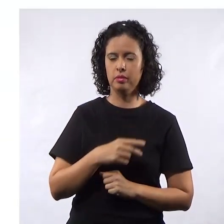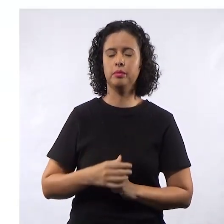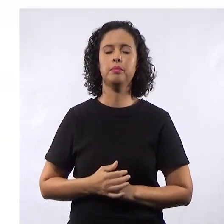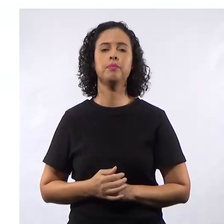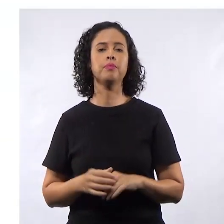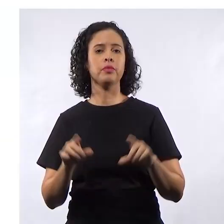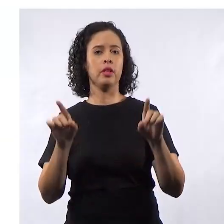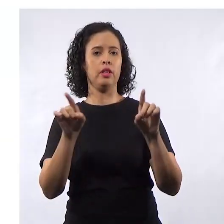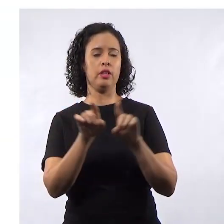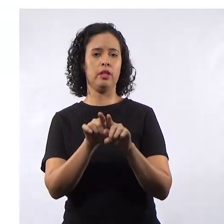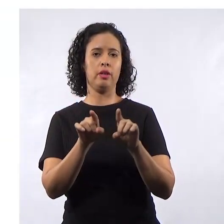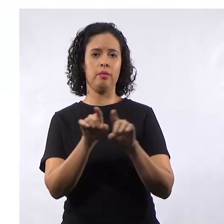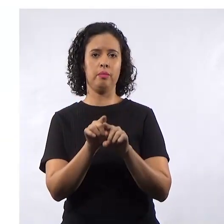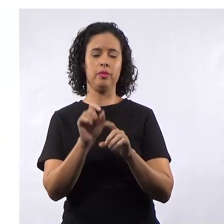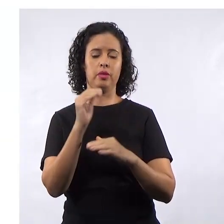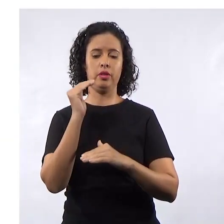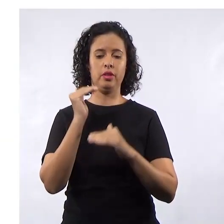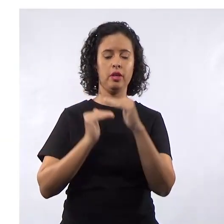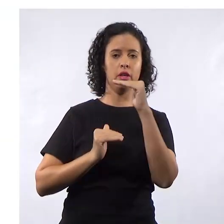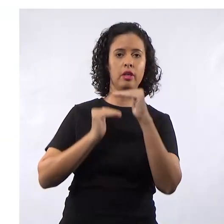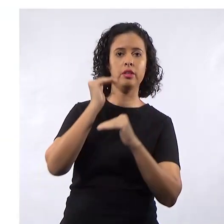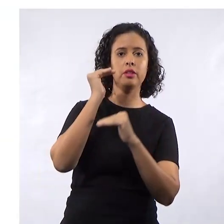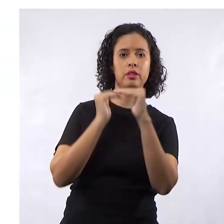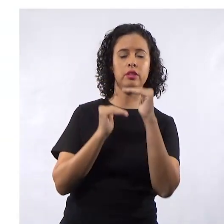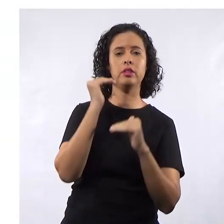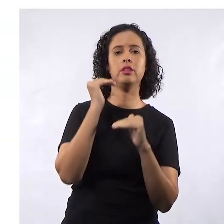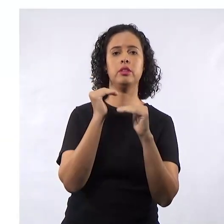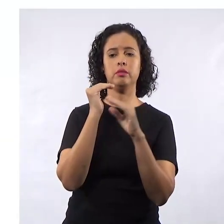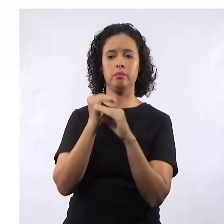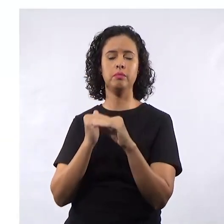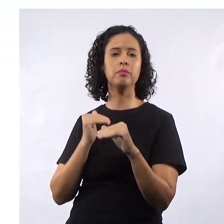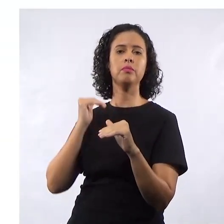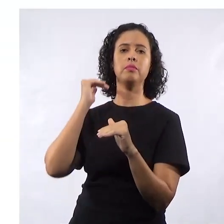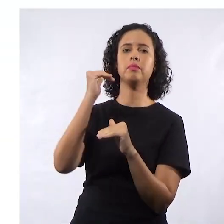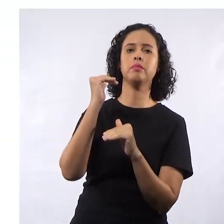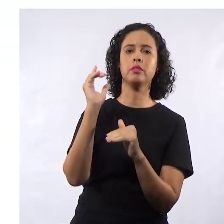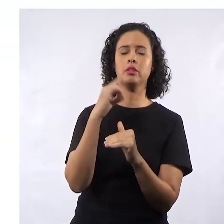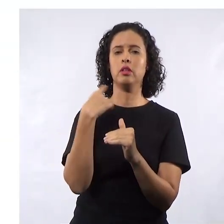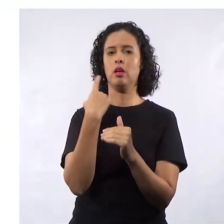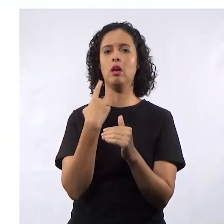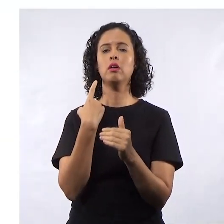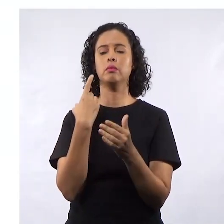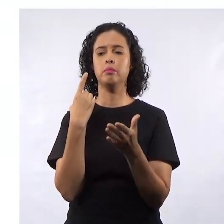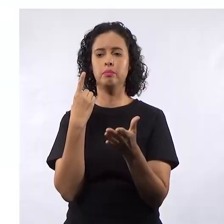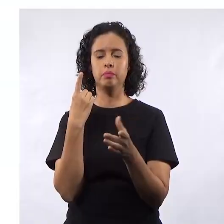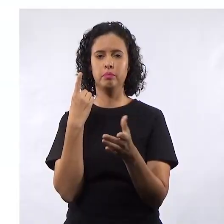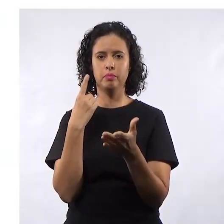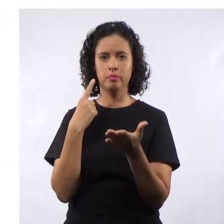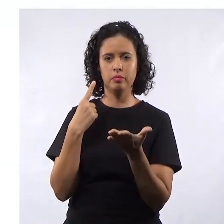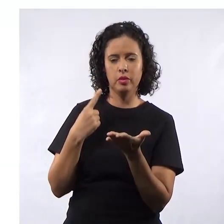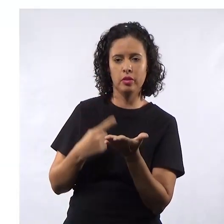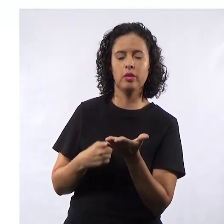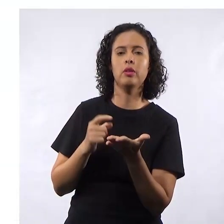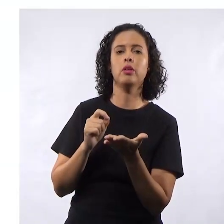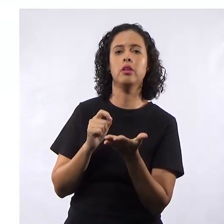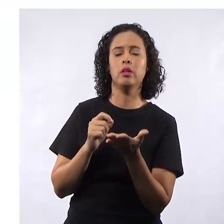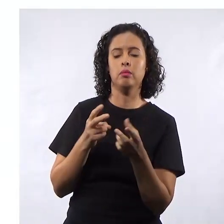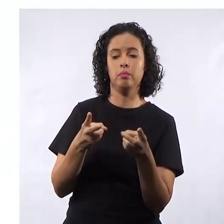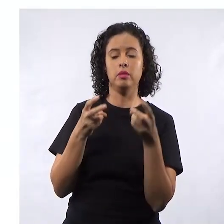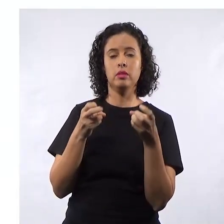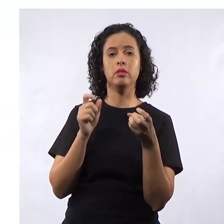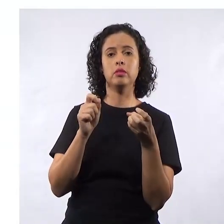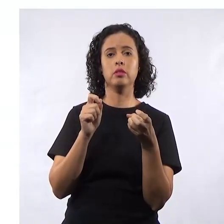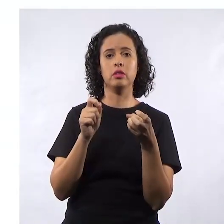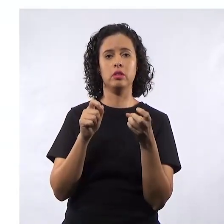também nessa questão de hierarquia ou então numa situação de superioridade, a gente vê lá em cláusulas exorbitantes em